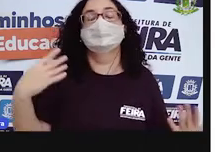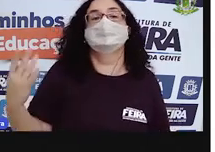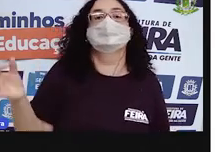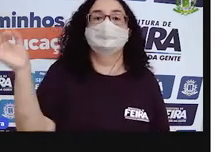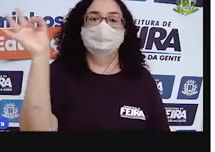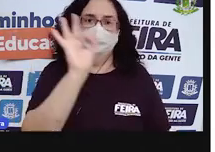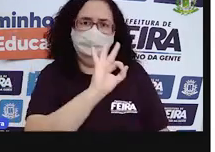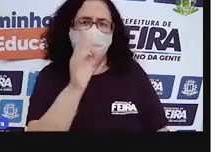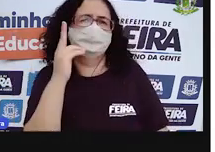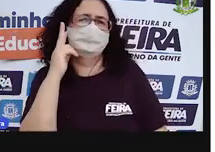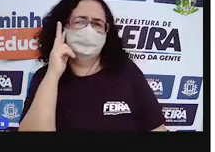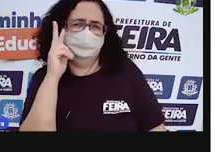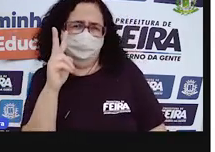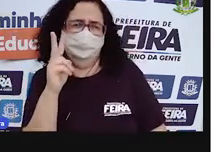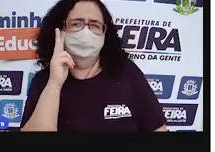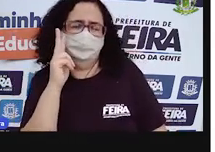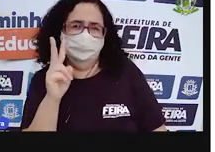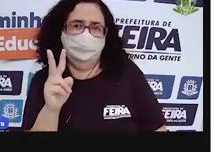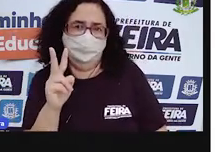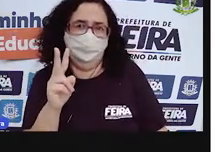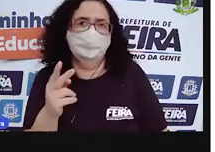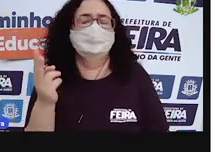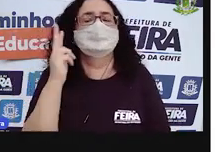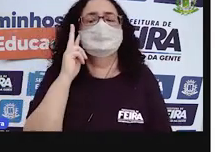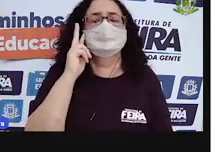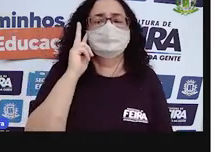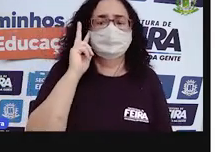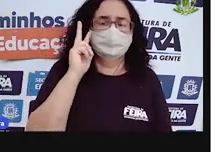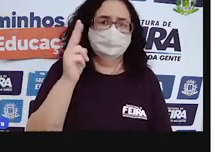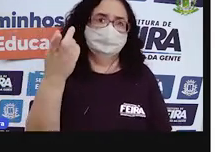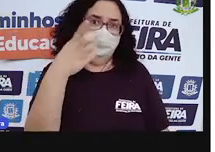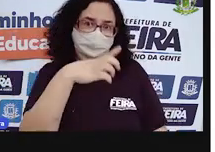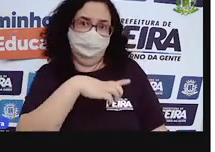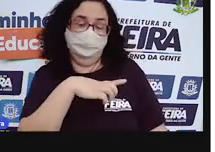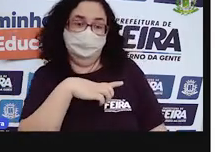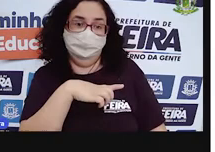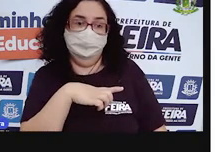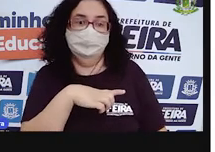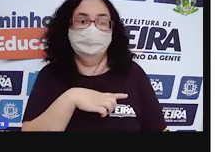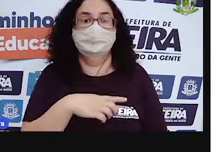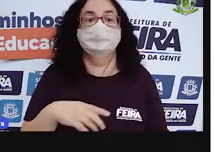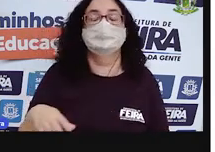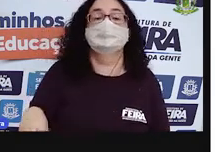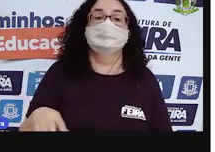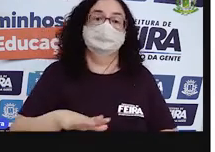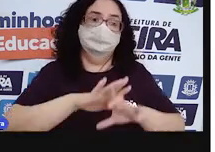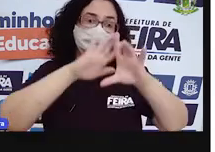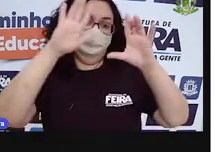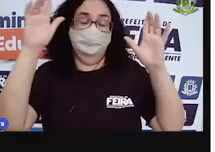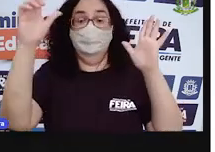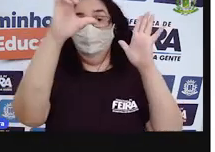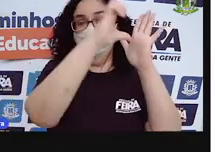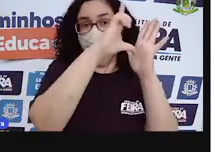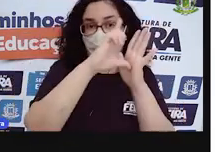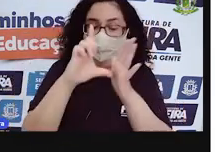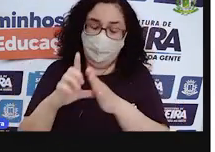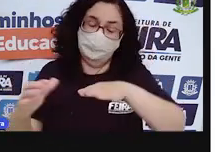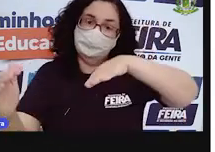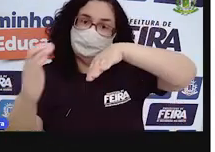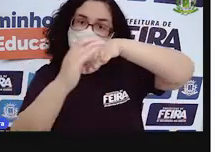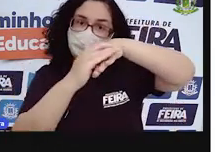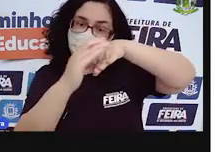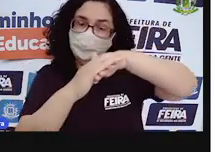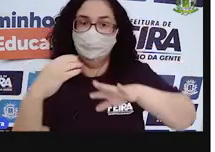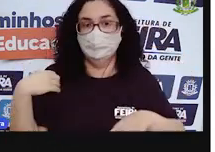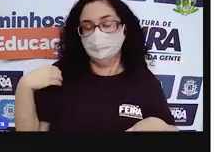porcentagem Você já ouviu falar disso né você já viu isso estampado nas é de lojas de